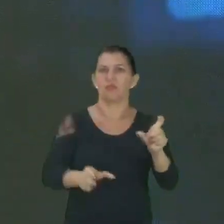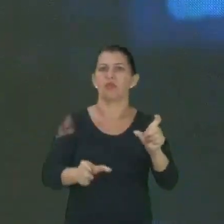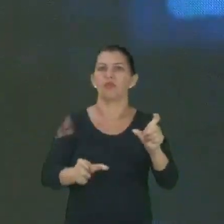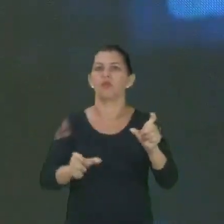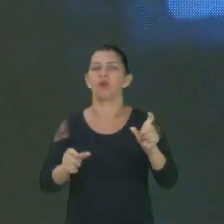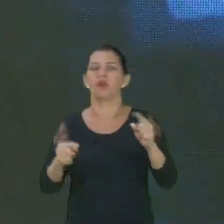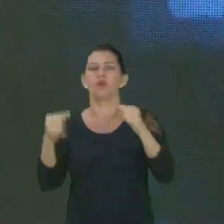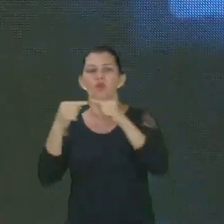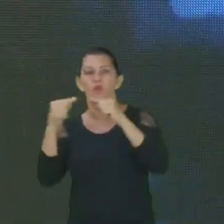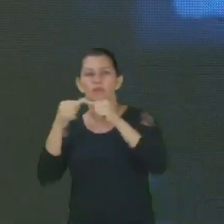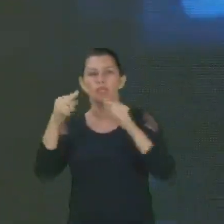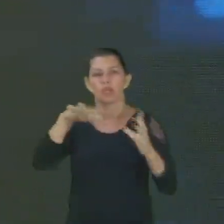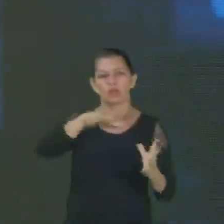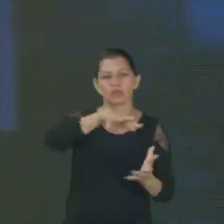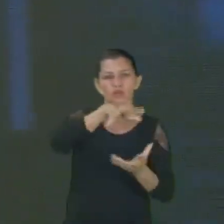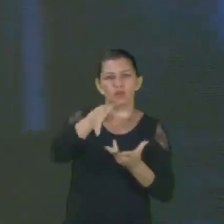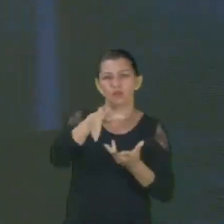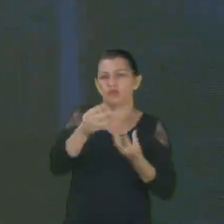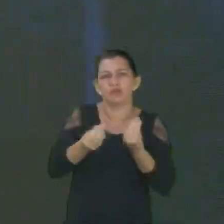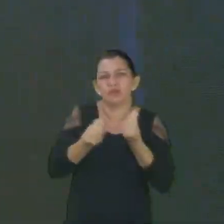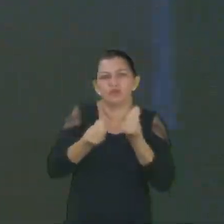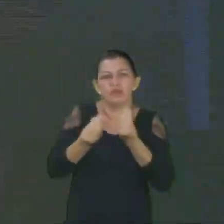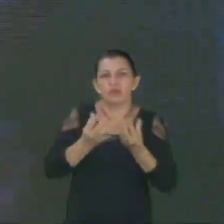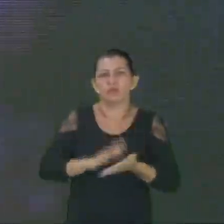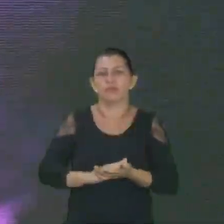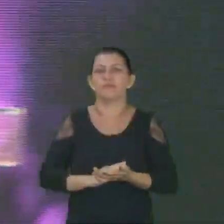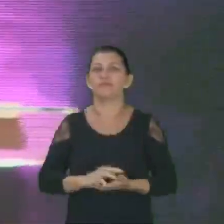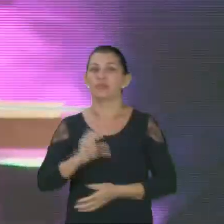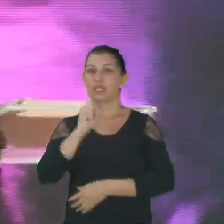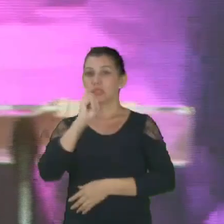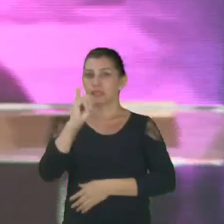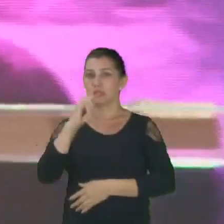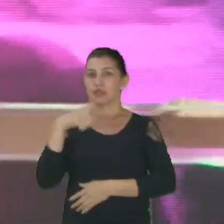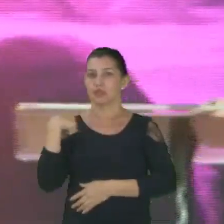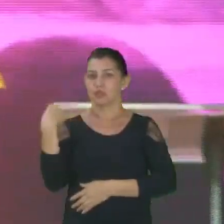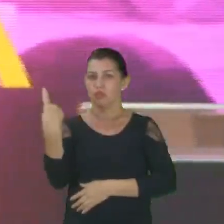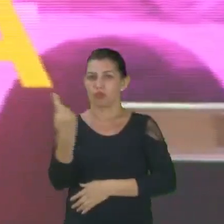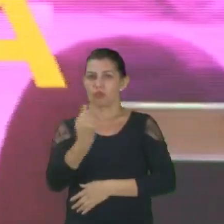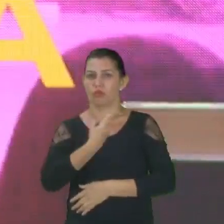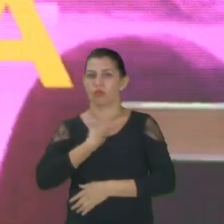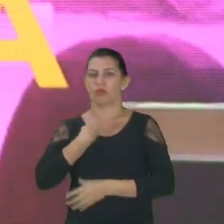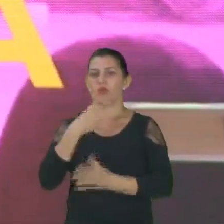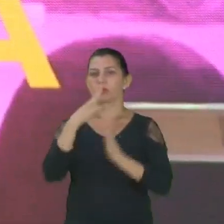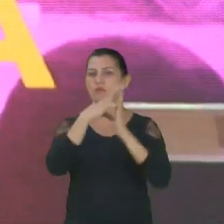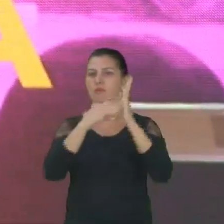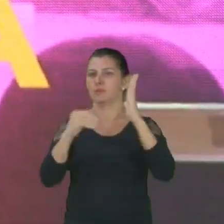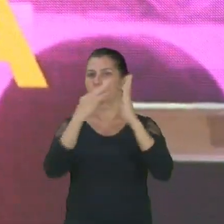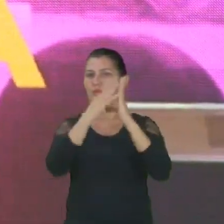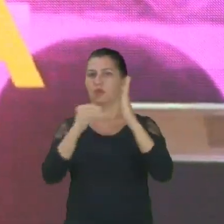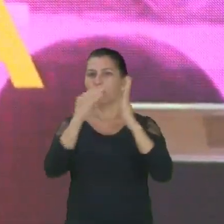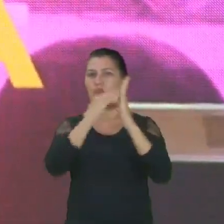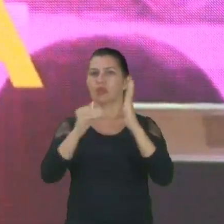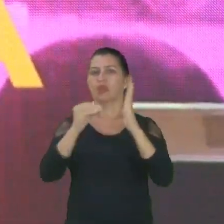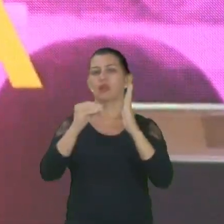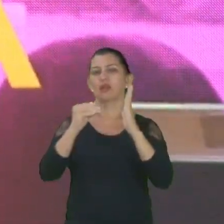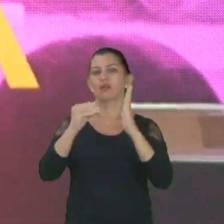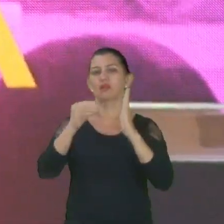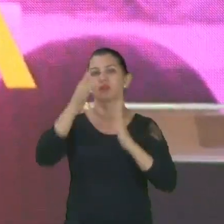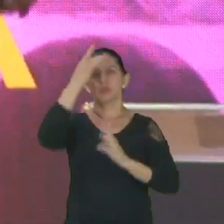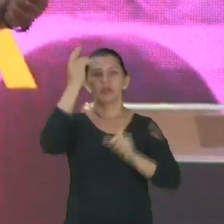repetir. Se nós, como igreja, estamos imitando o modelo de pensamento do mundo,